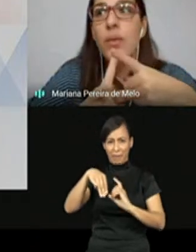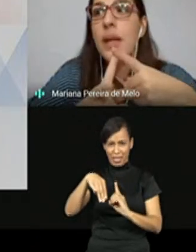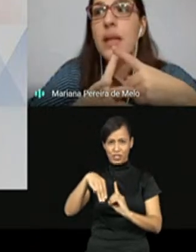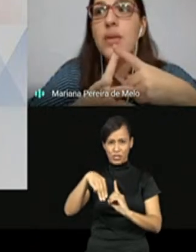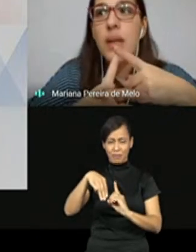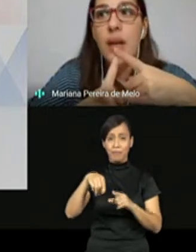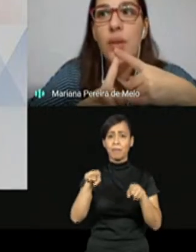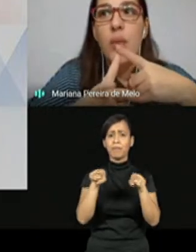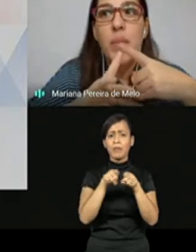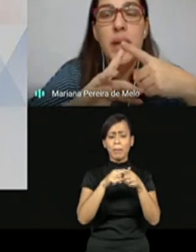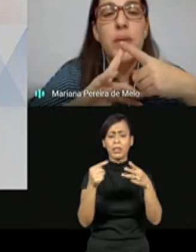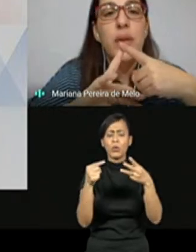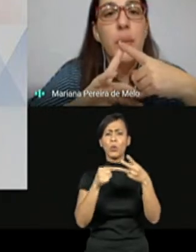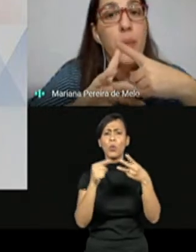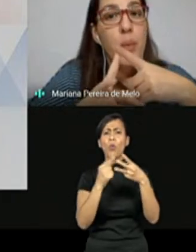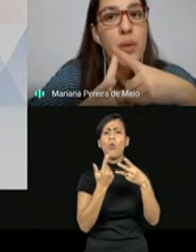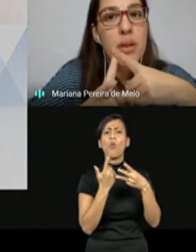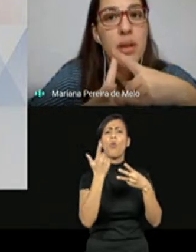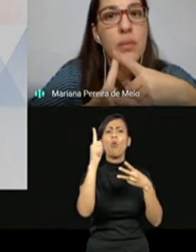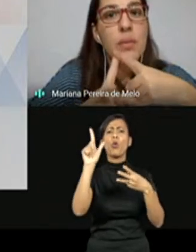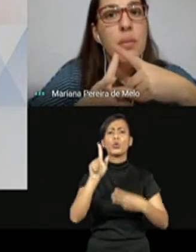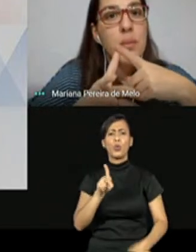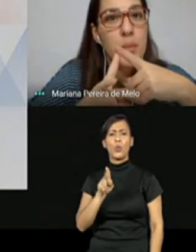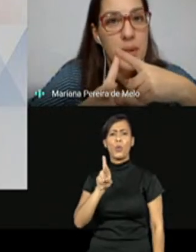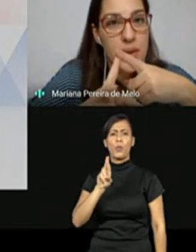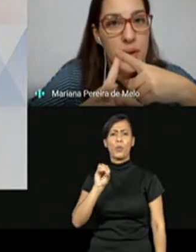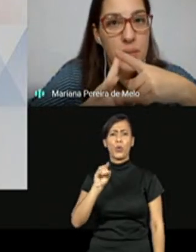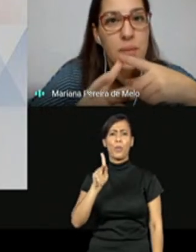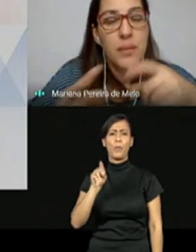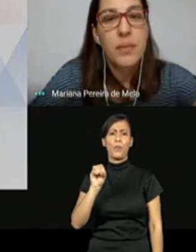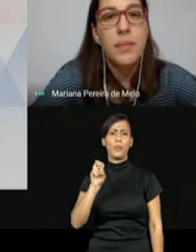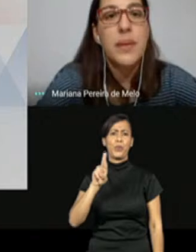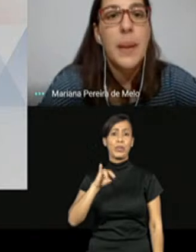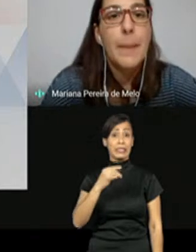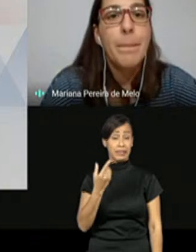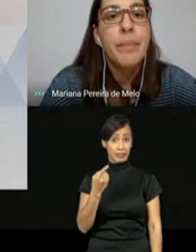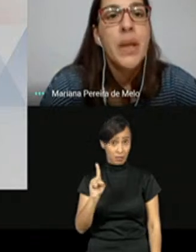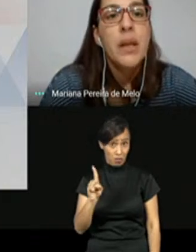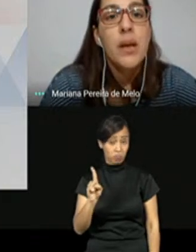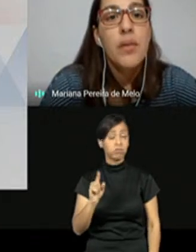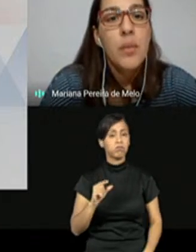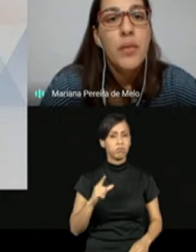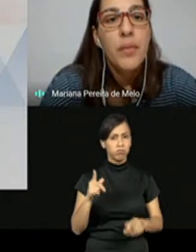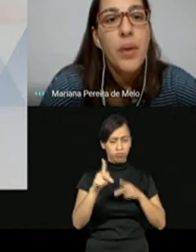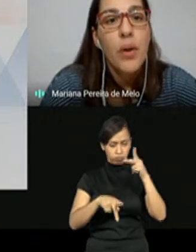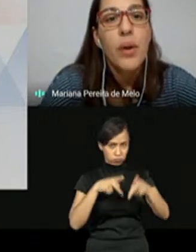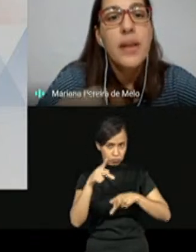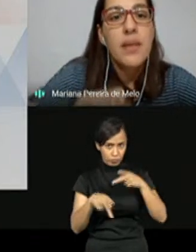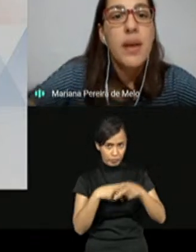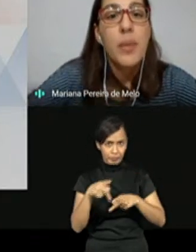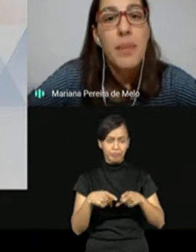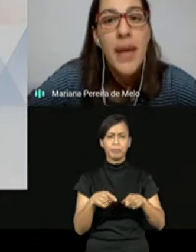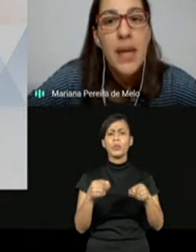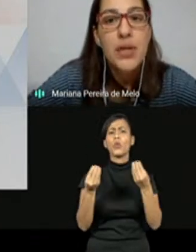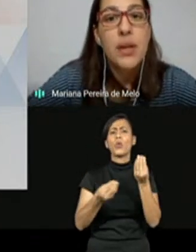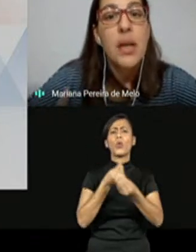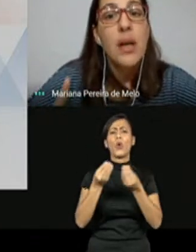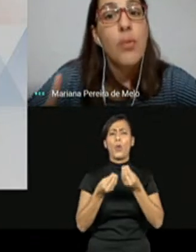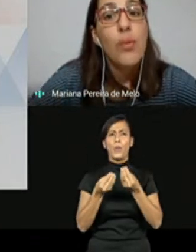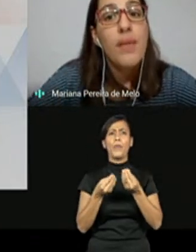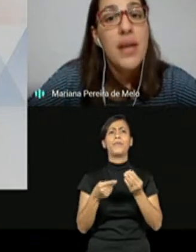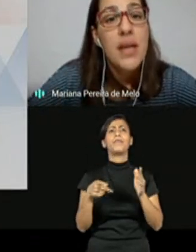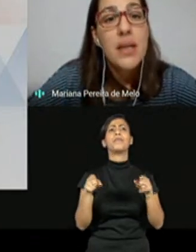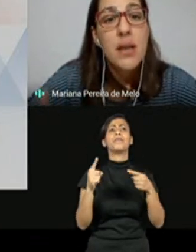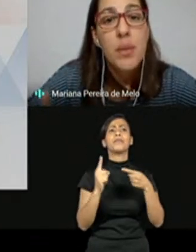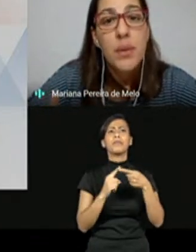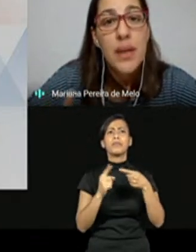e um relacionado ao parâmetro da proporção populacional. Tá? Então, vamos, ó, intervalo para média,